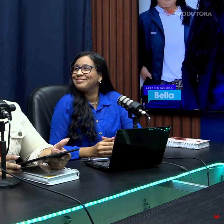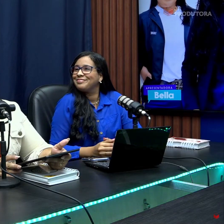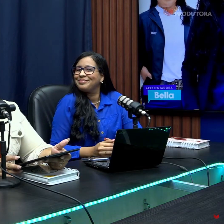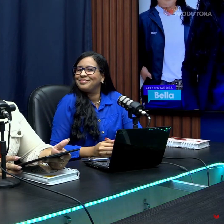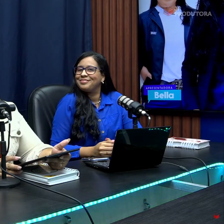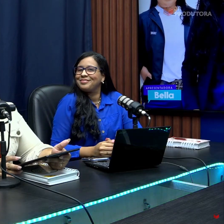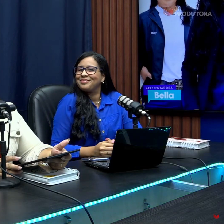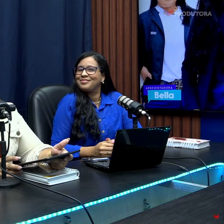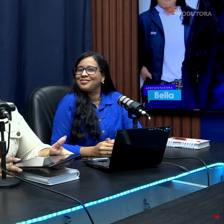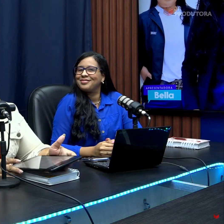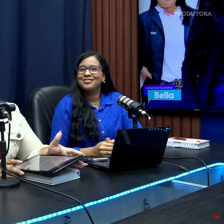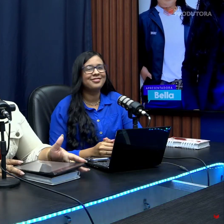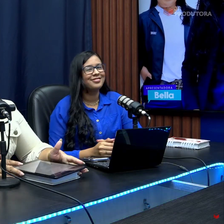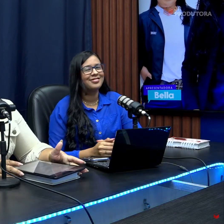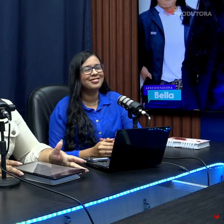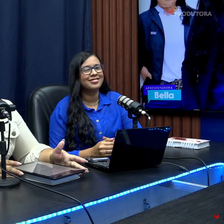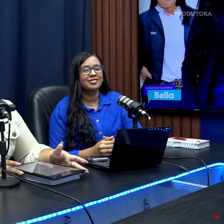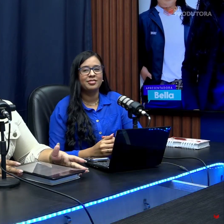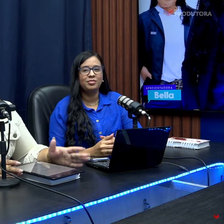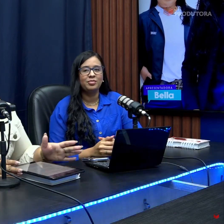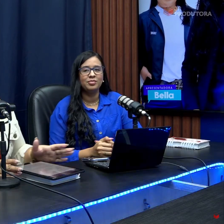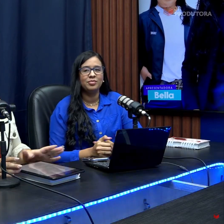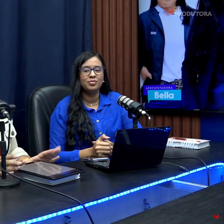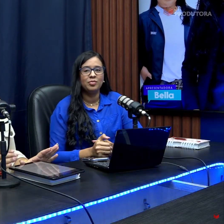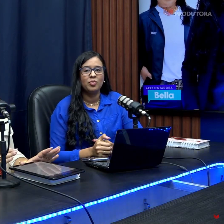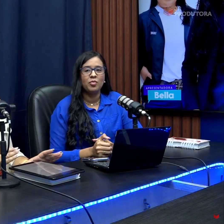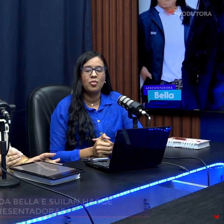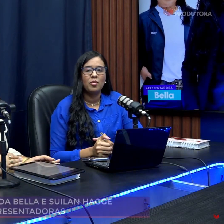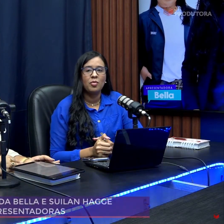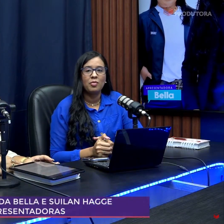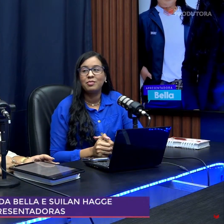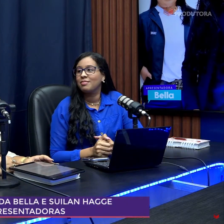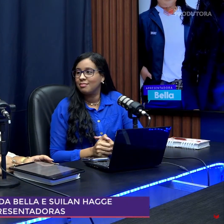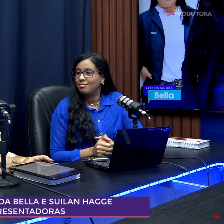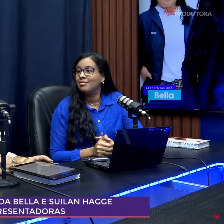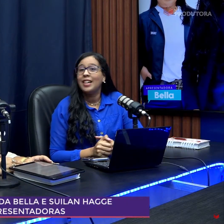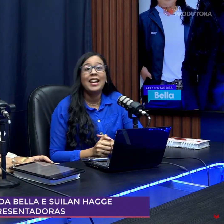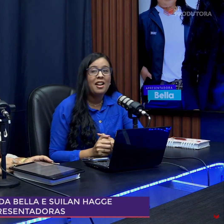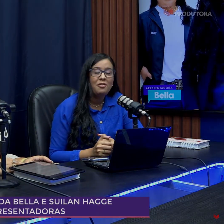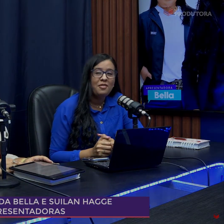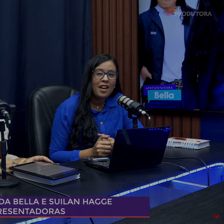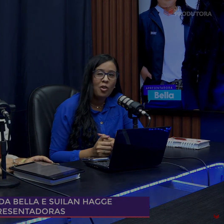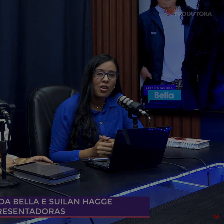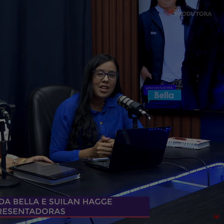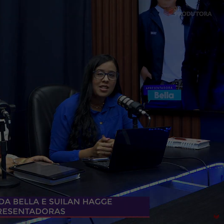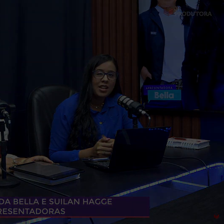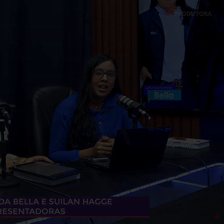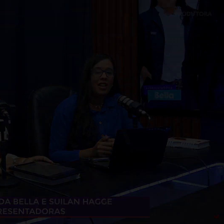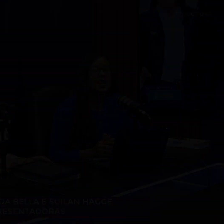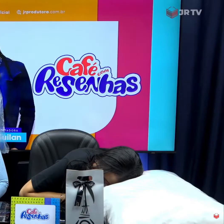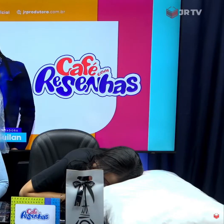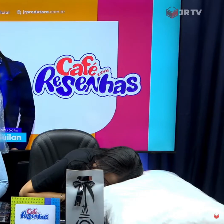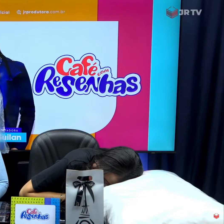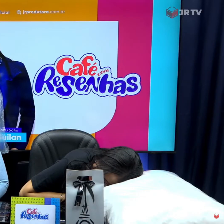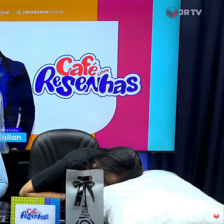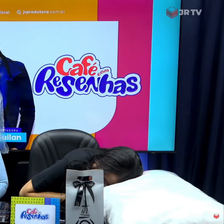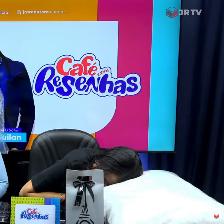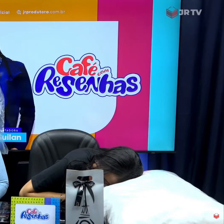Boa tarde, vizinhas. Está começando hoje para vocês o nosso programa Café com